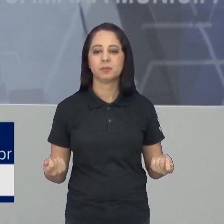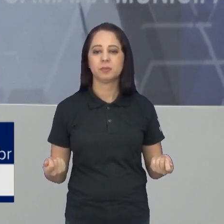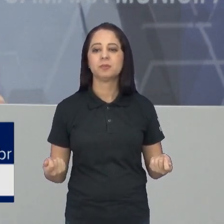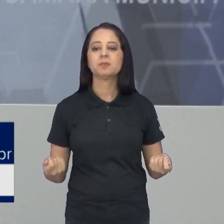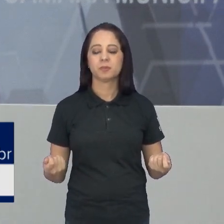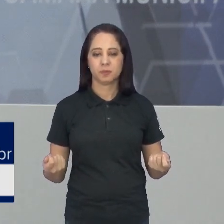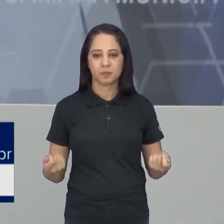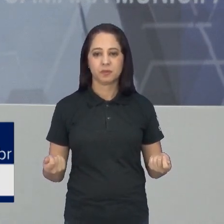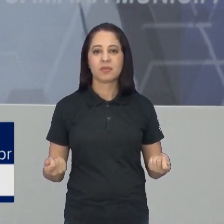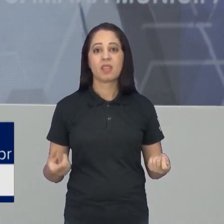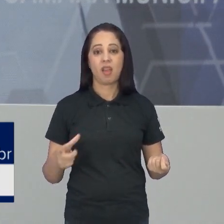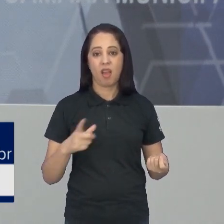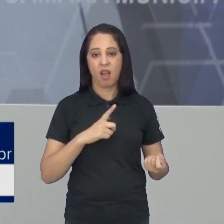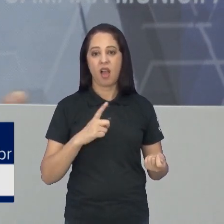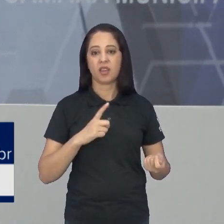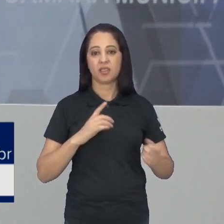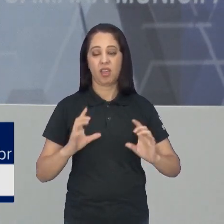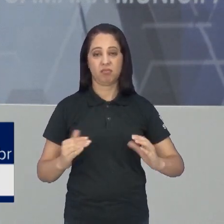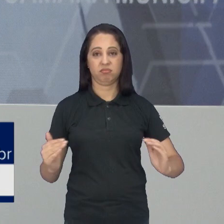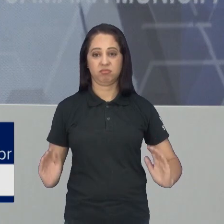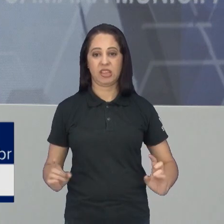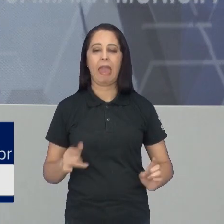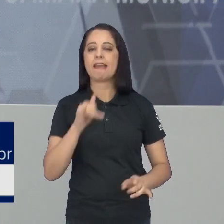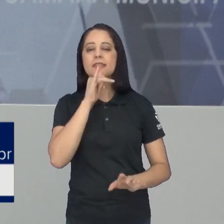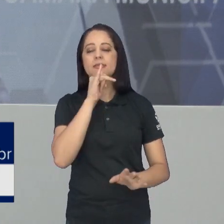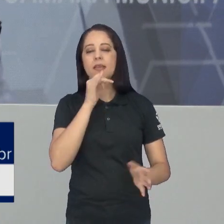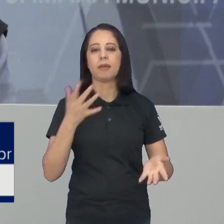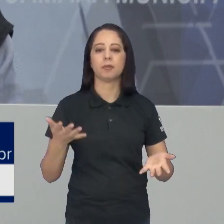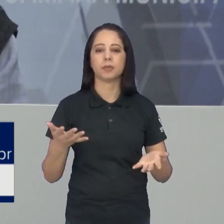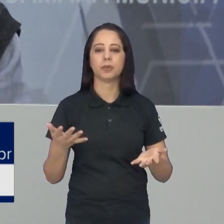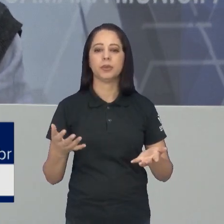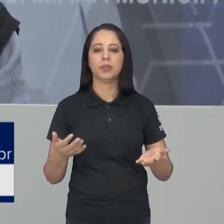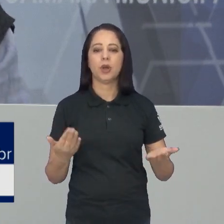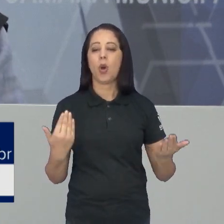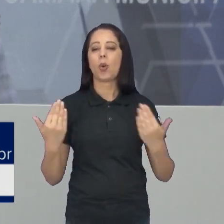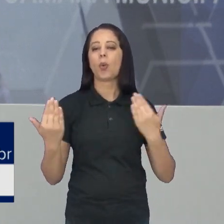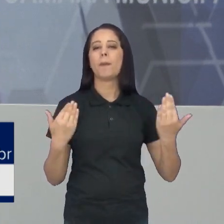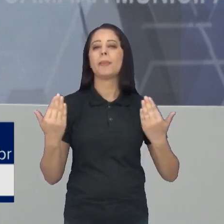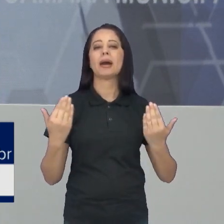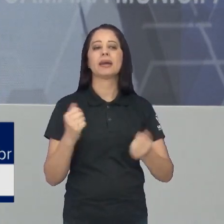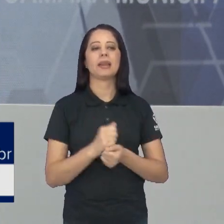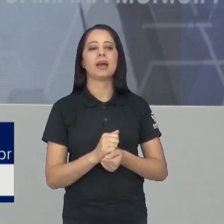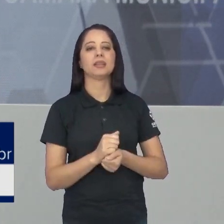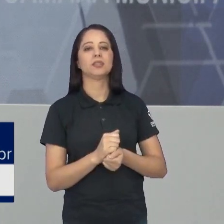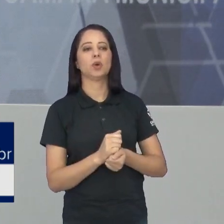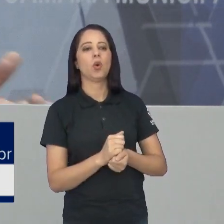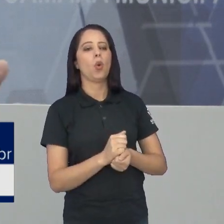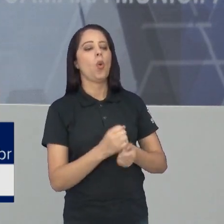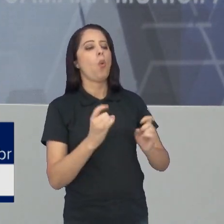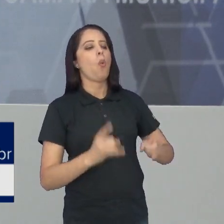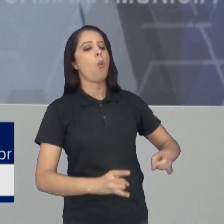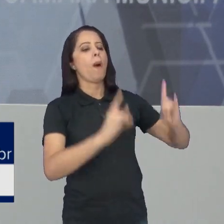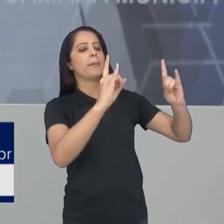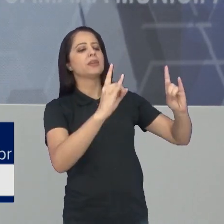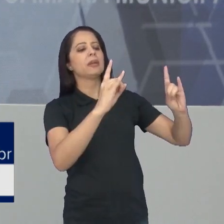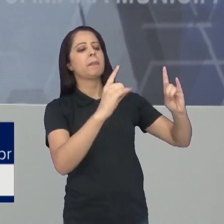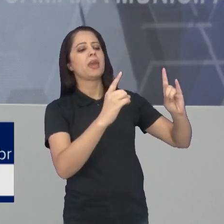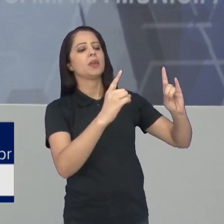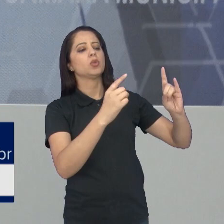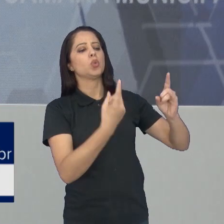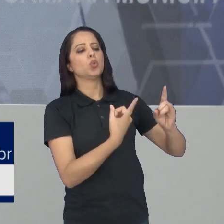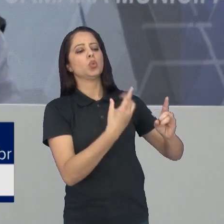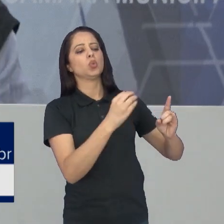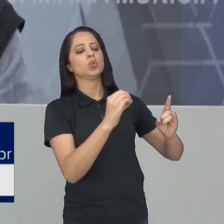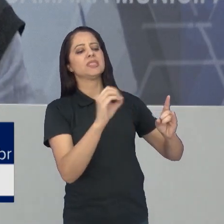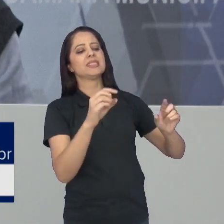com mais unidades, naturalmente. Se você colocar aí na balança quanto custa um apartamento de 100 metros quadrados na Vila Diana, é em torno